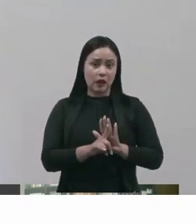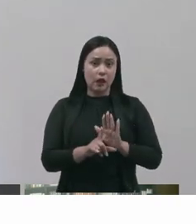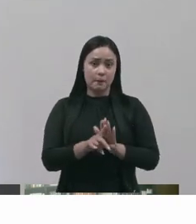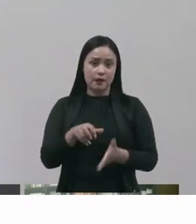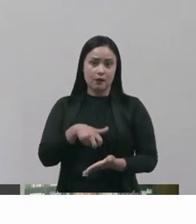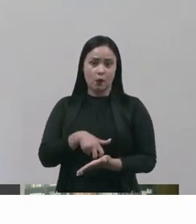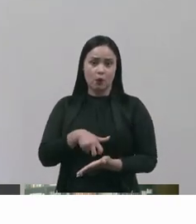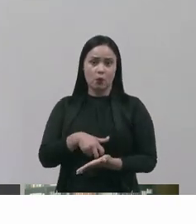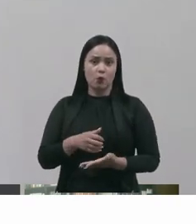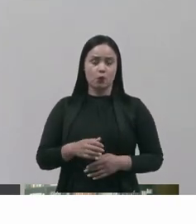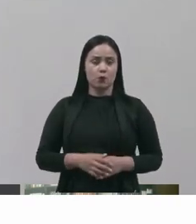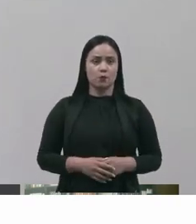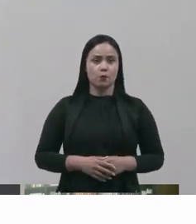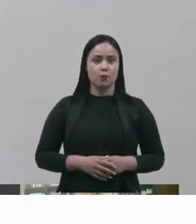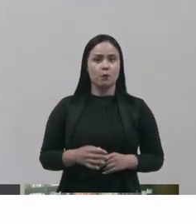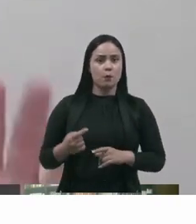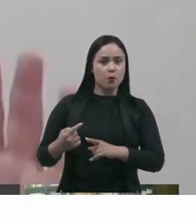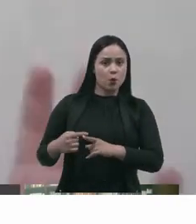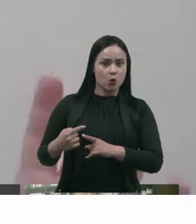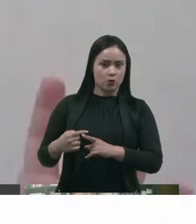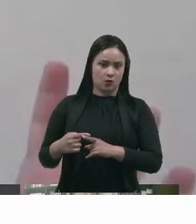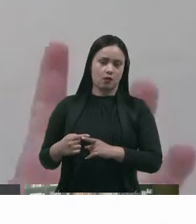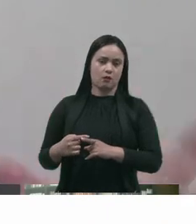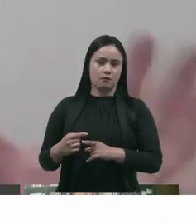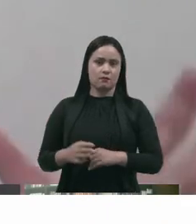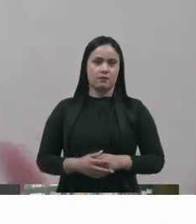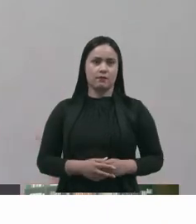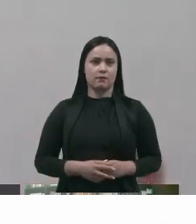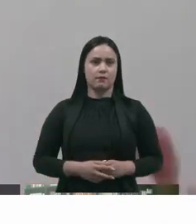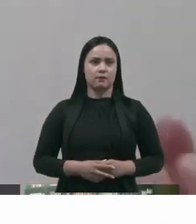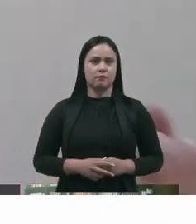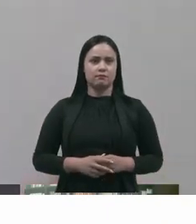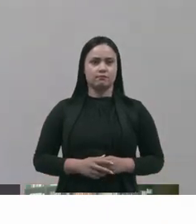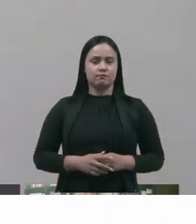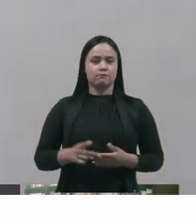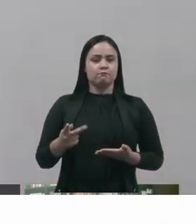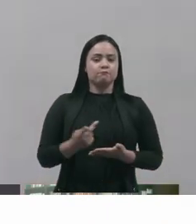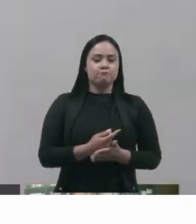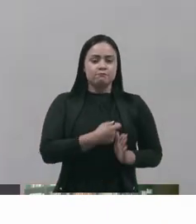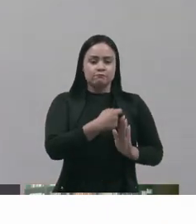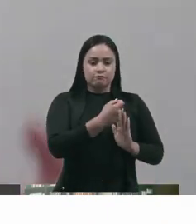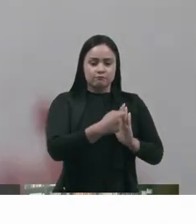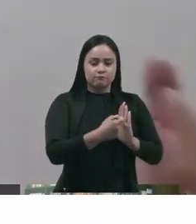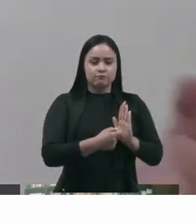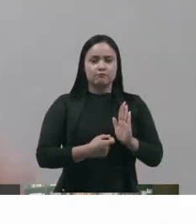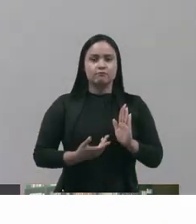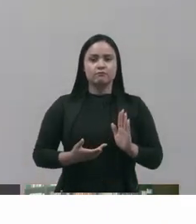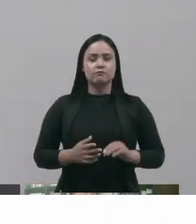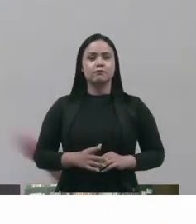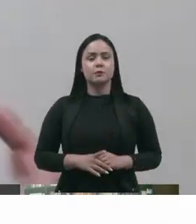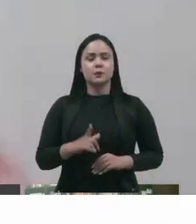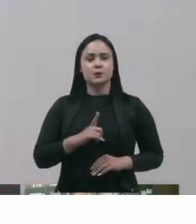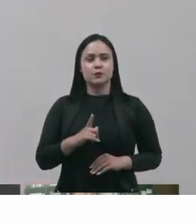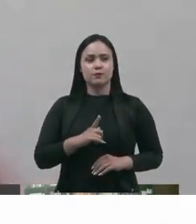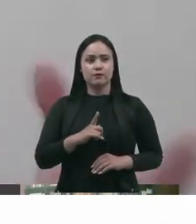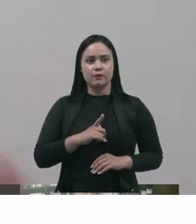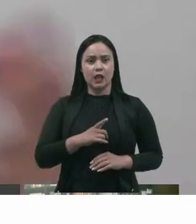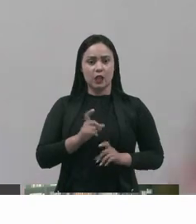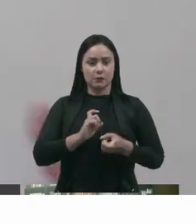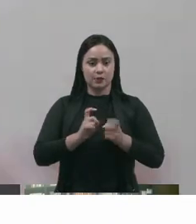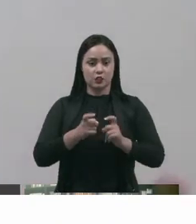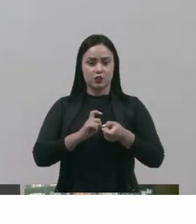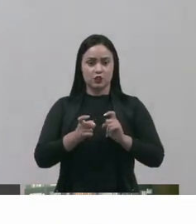penal. Isso porque, para efeito de prescrição de sanções